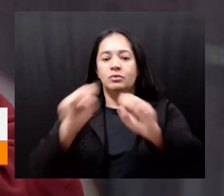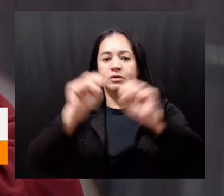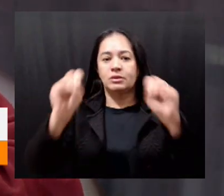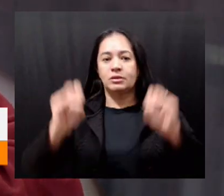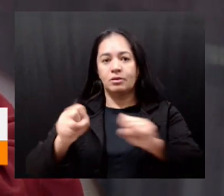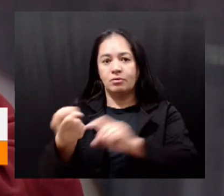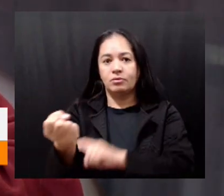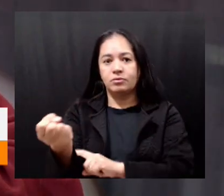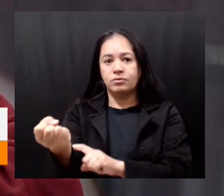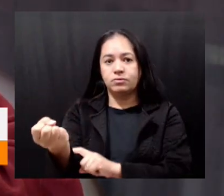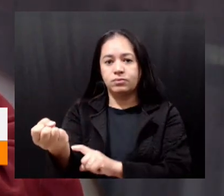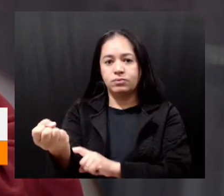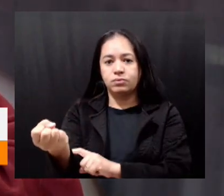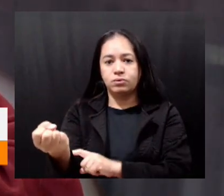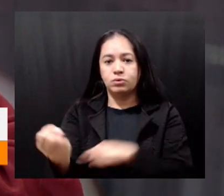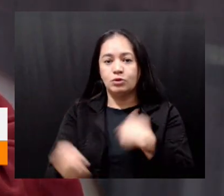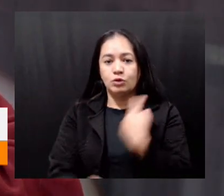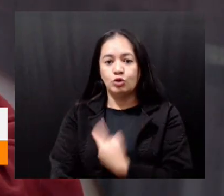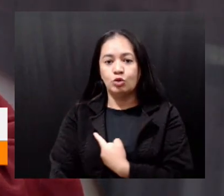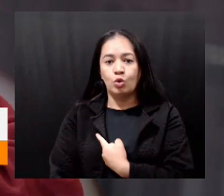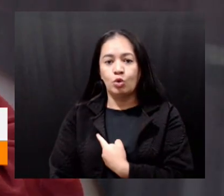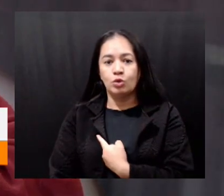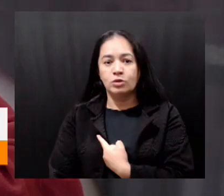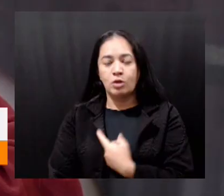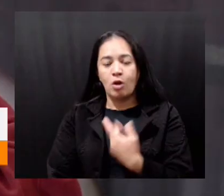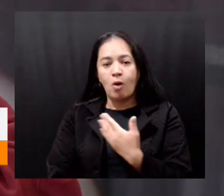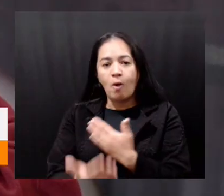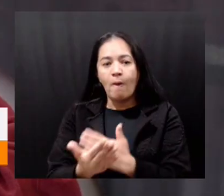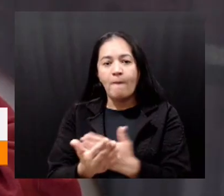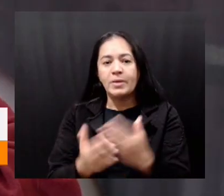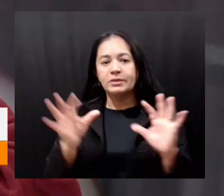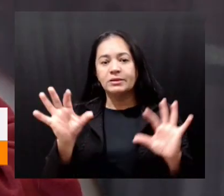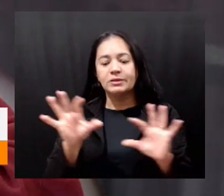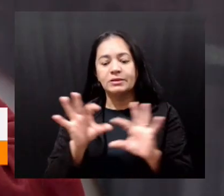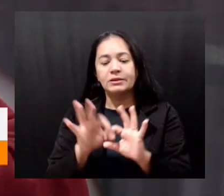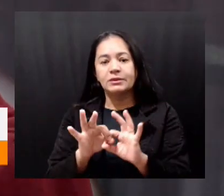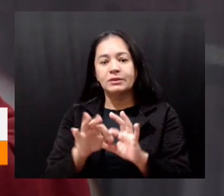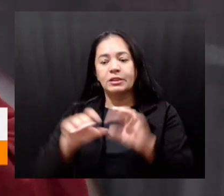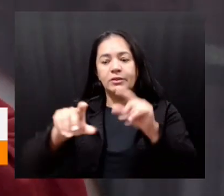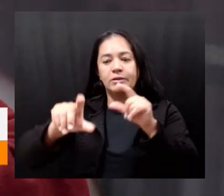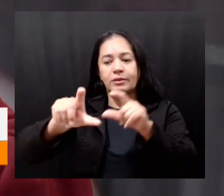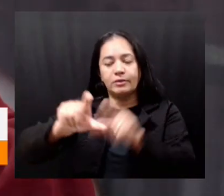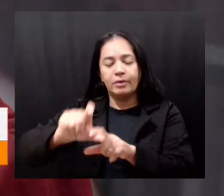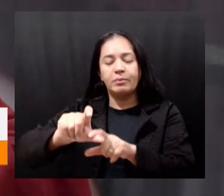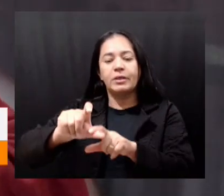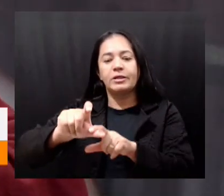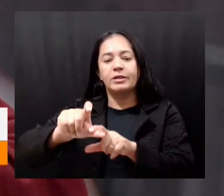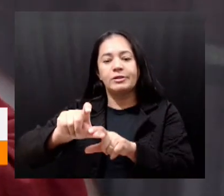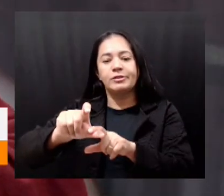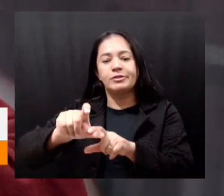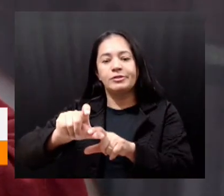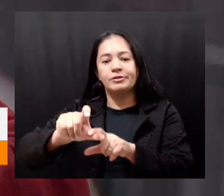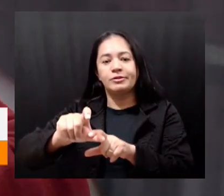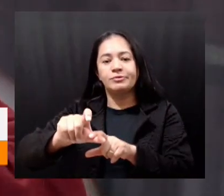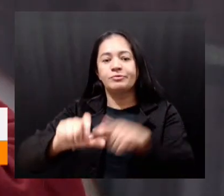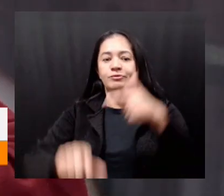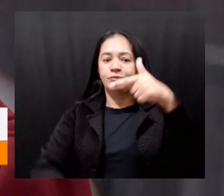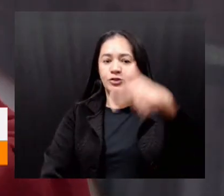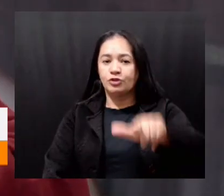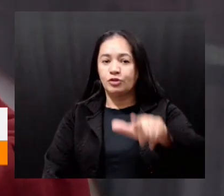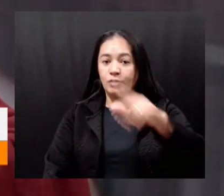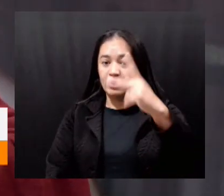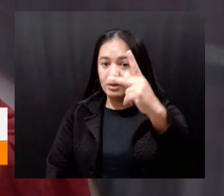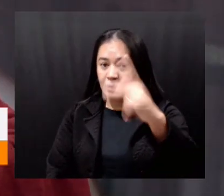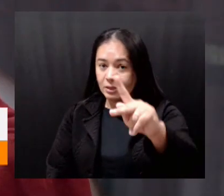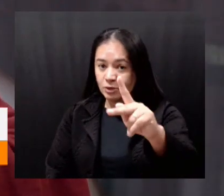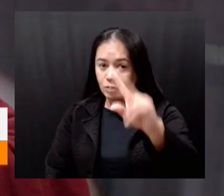A gente passa a ter uma conexão, a depender de novo, né? O que eu já falei no início, a depender da sua história, né? Então,